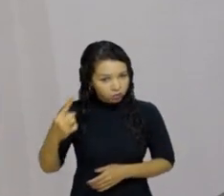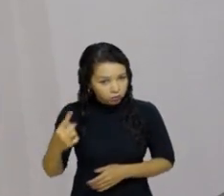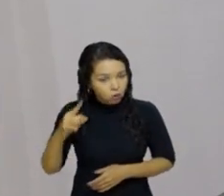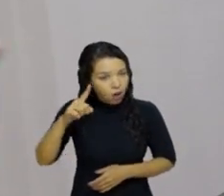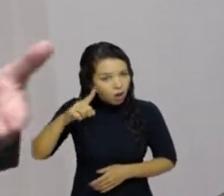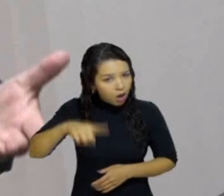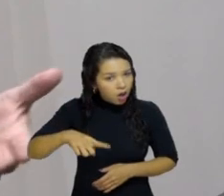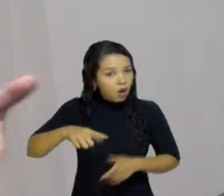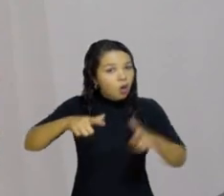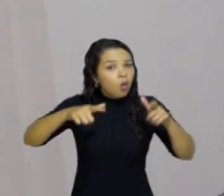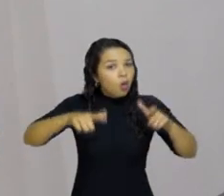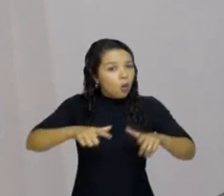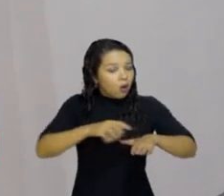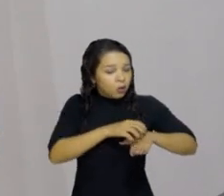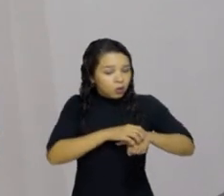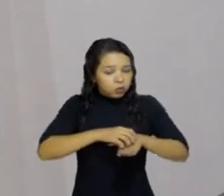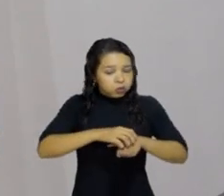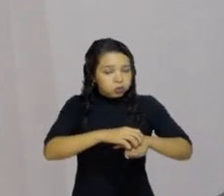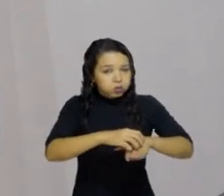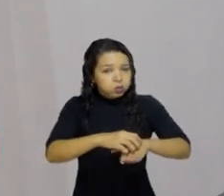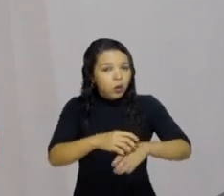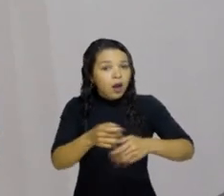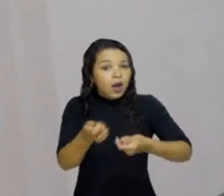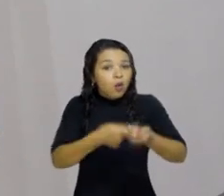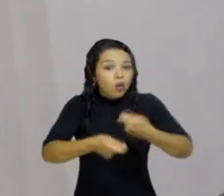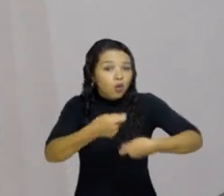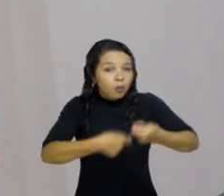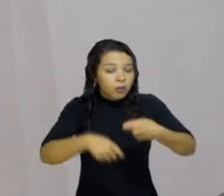que transporta a nossa economia de Santa Catarina,